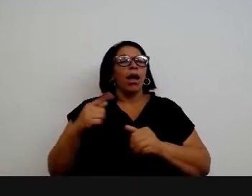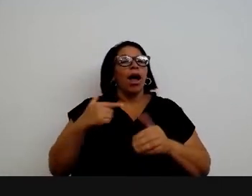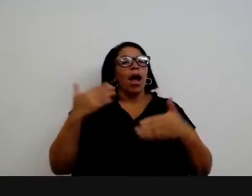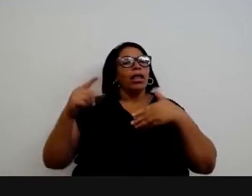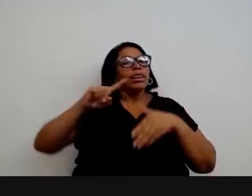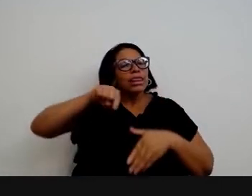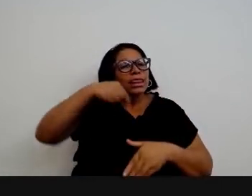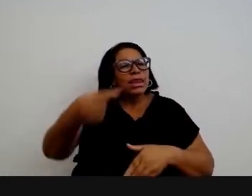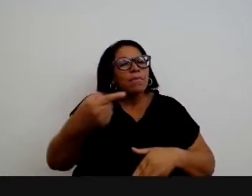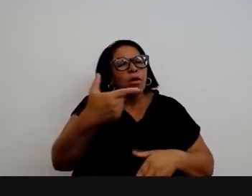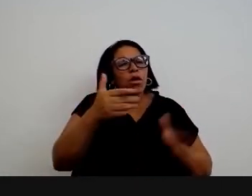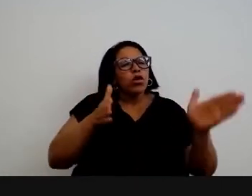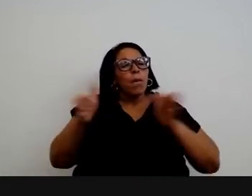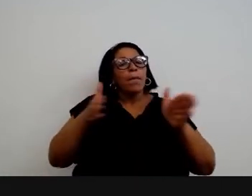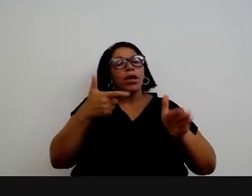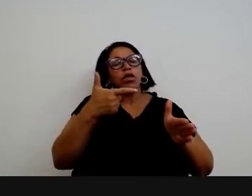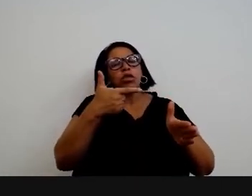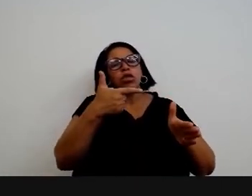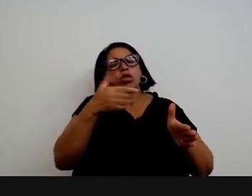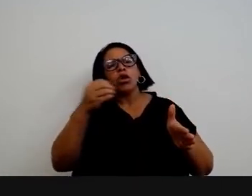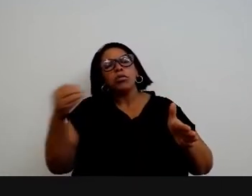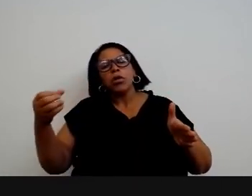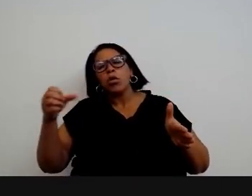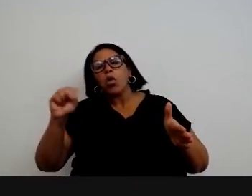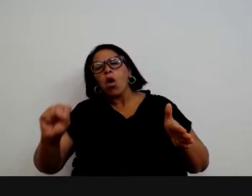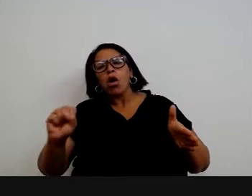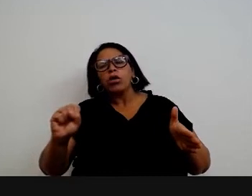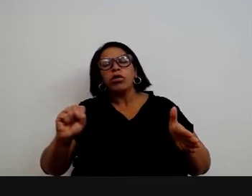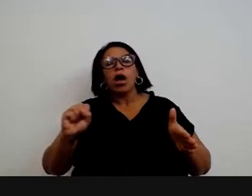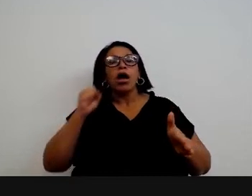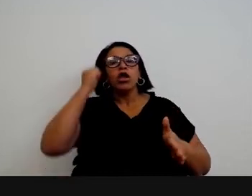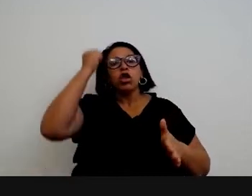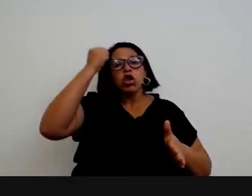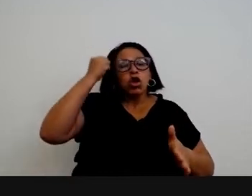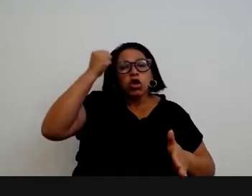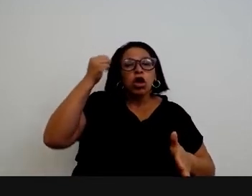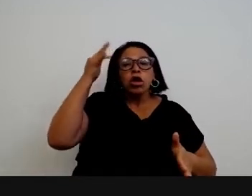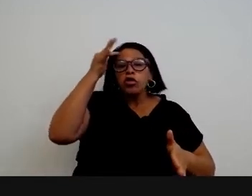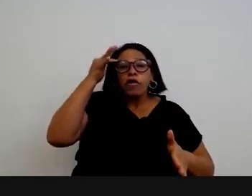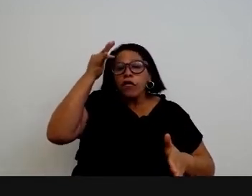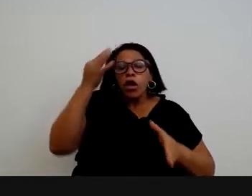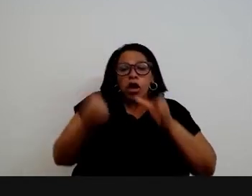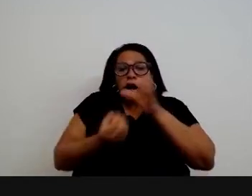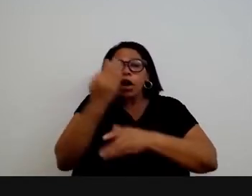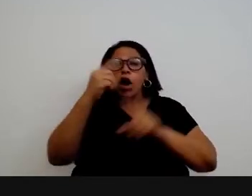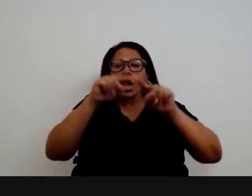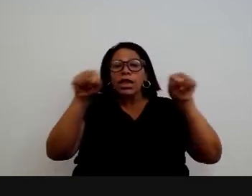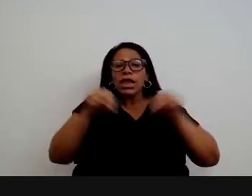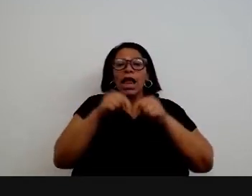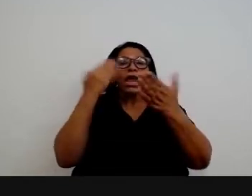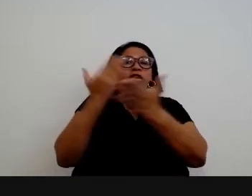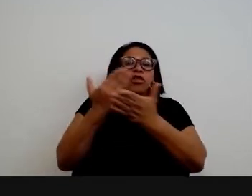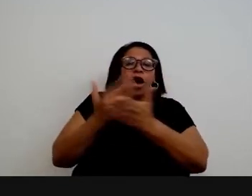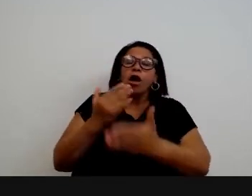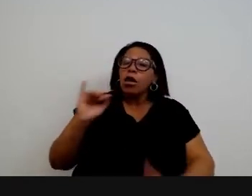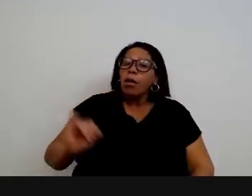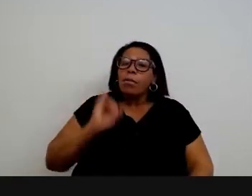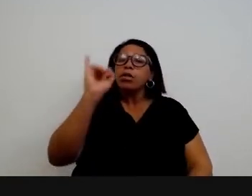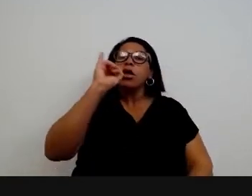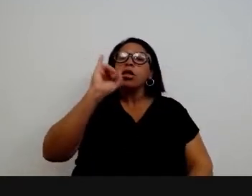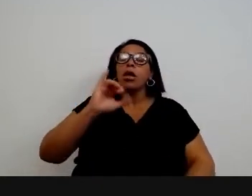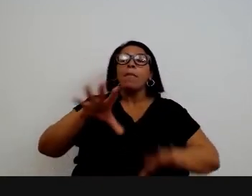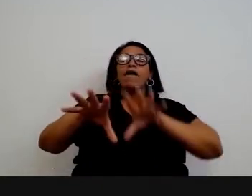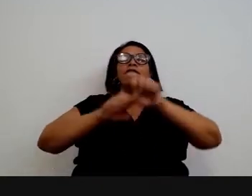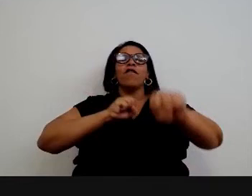chegar em 2008 para retomar a lógica da filosofia e da sociologia dentro da escola como talvez uma resposta à lógica de formação